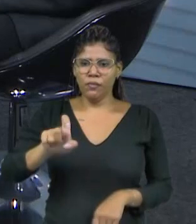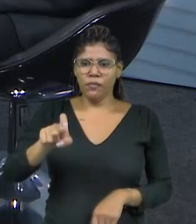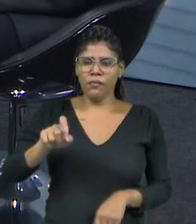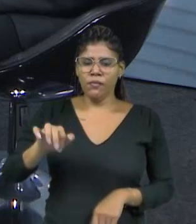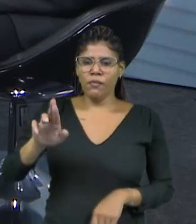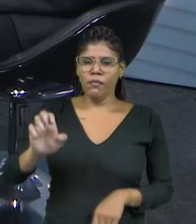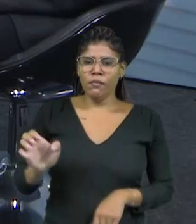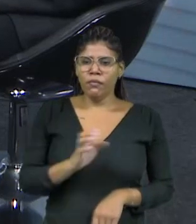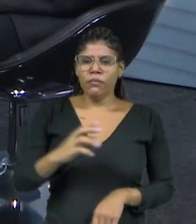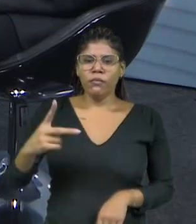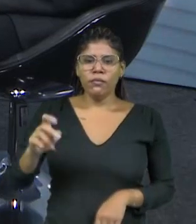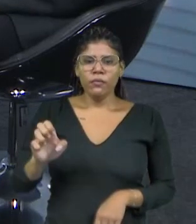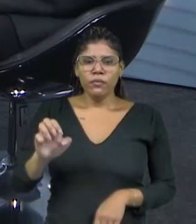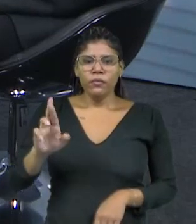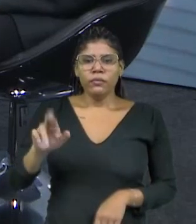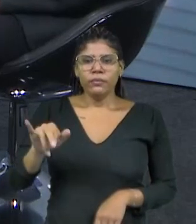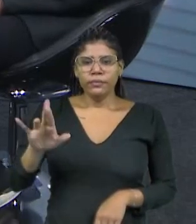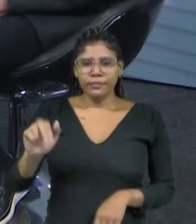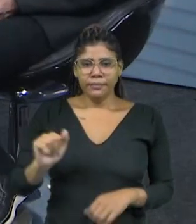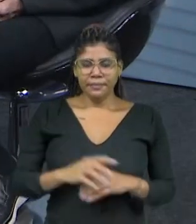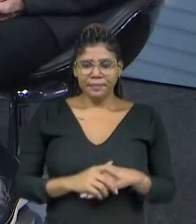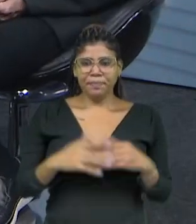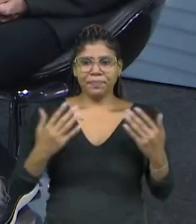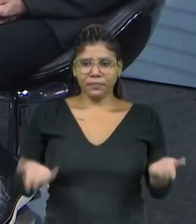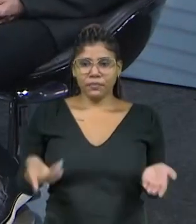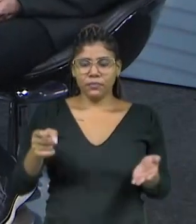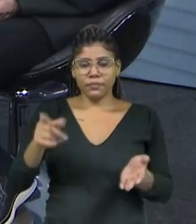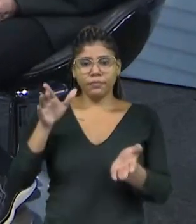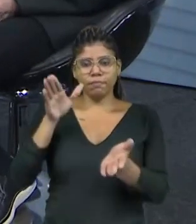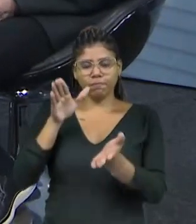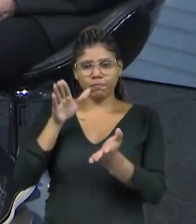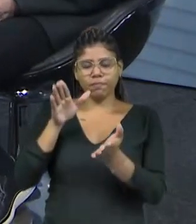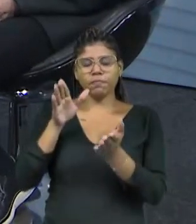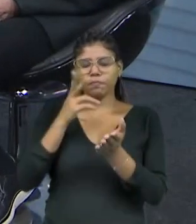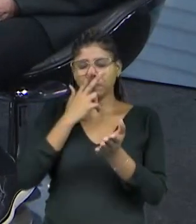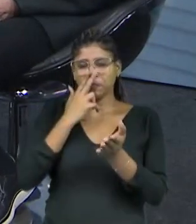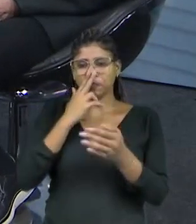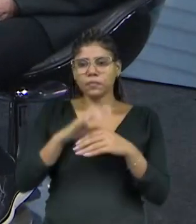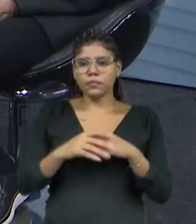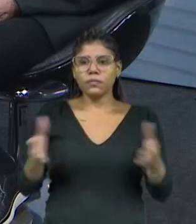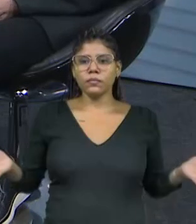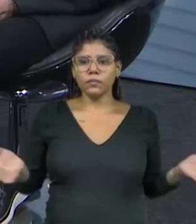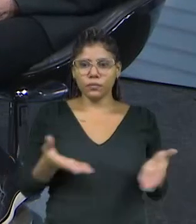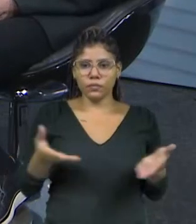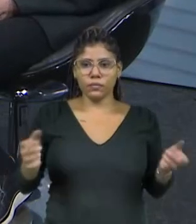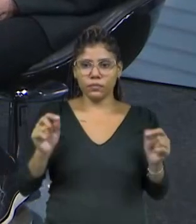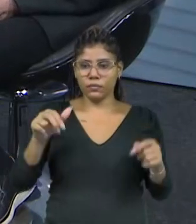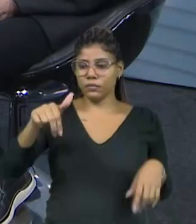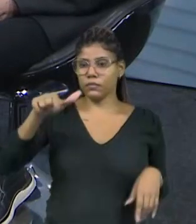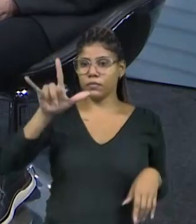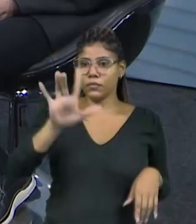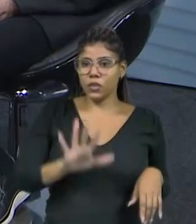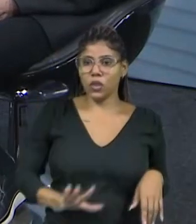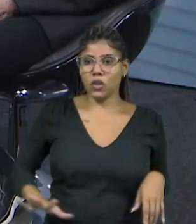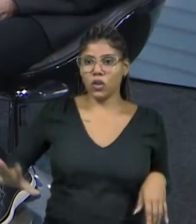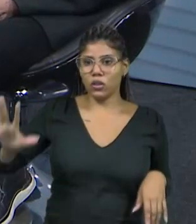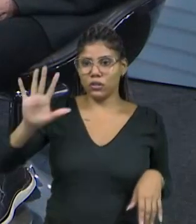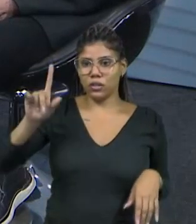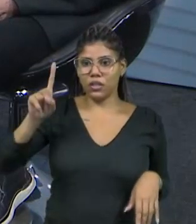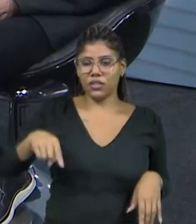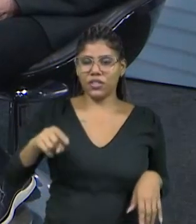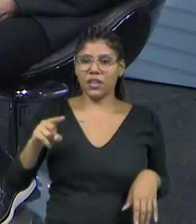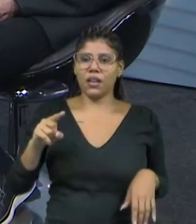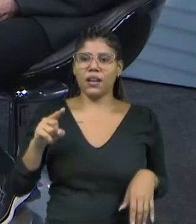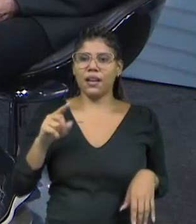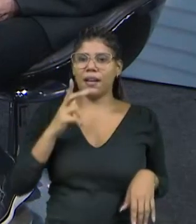passada, Manaus e Fortaleza. Pronto. Legal, ele lançou, porque agora assim, a lógica é a seguinte, o Nordeste é o Caribe brasileiro.